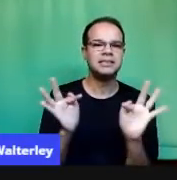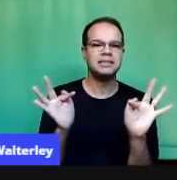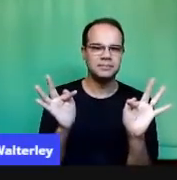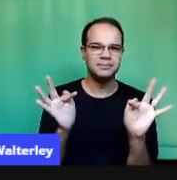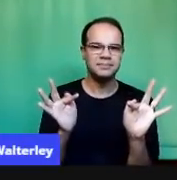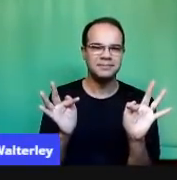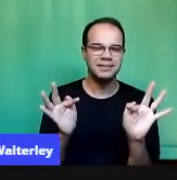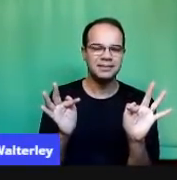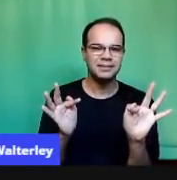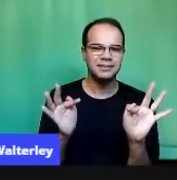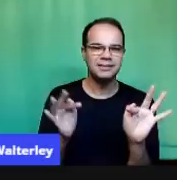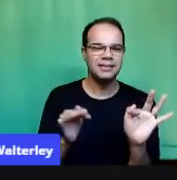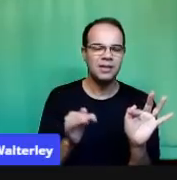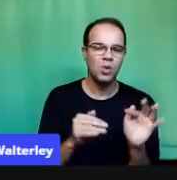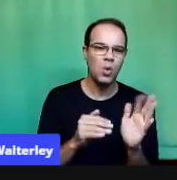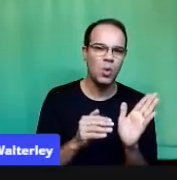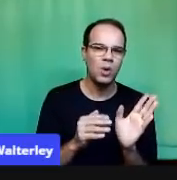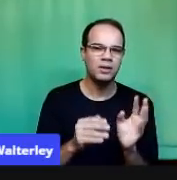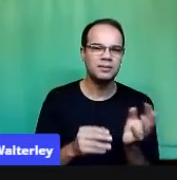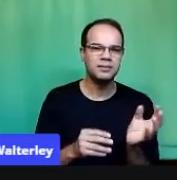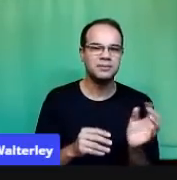existia. Em